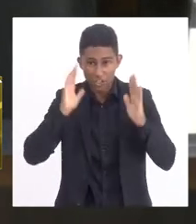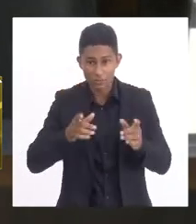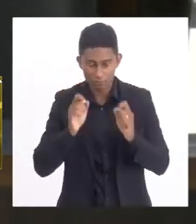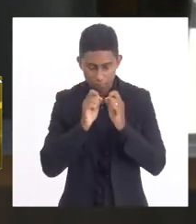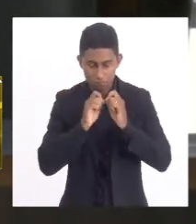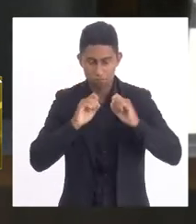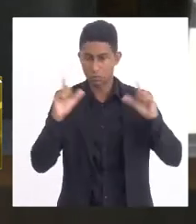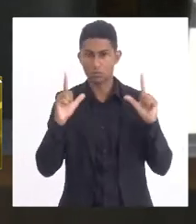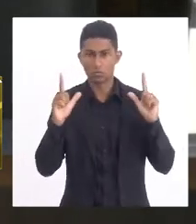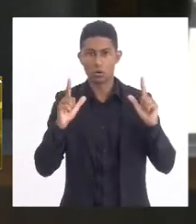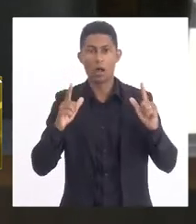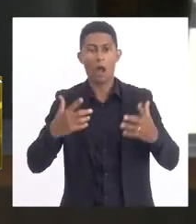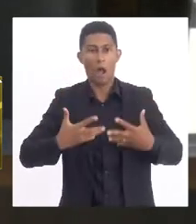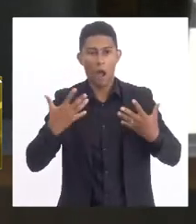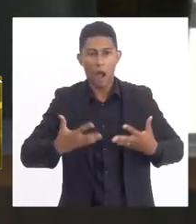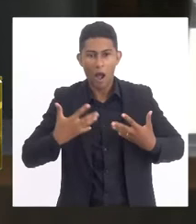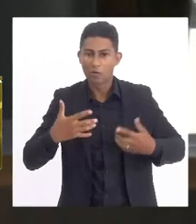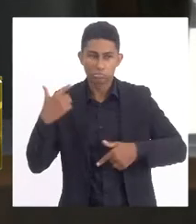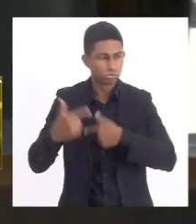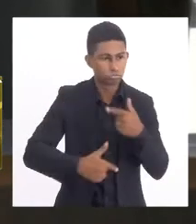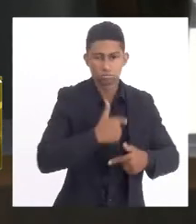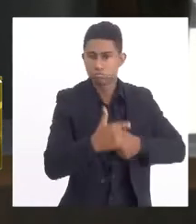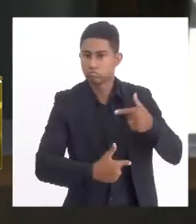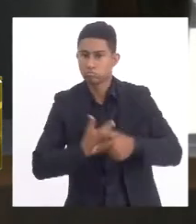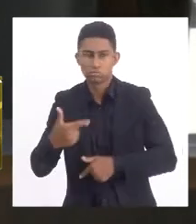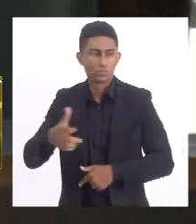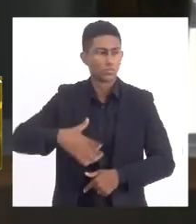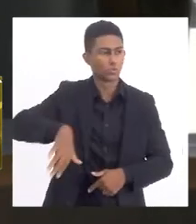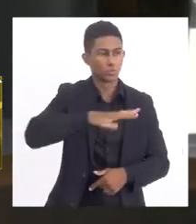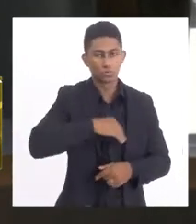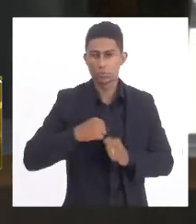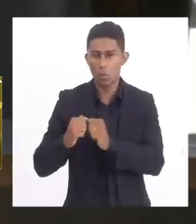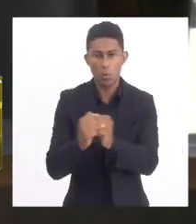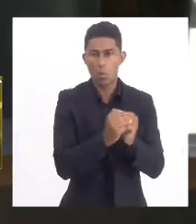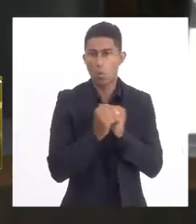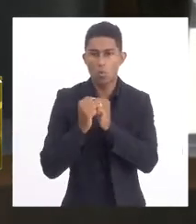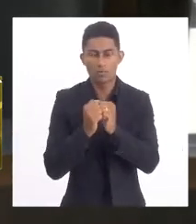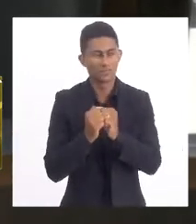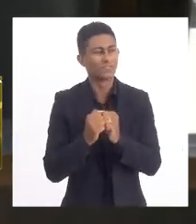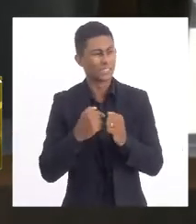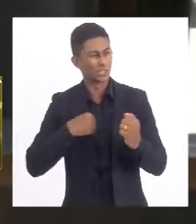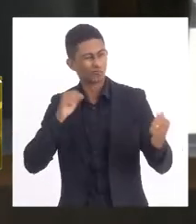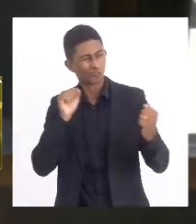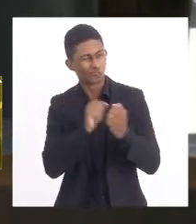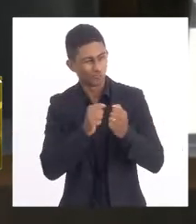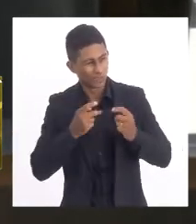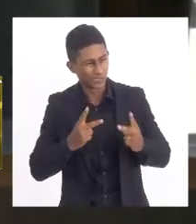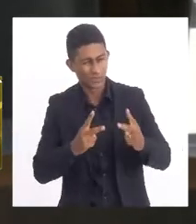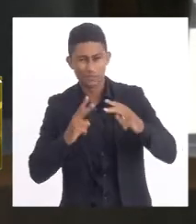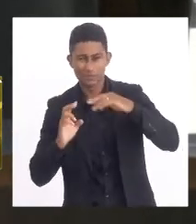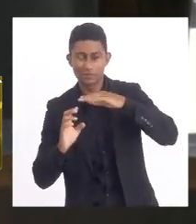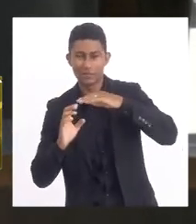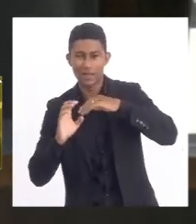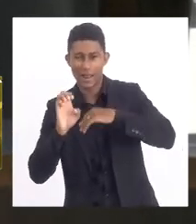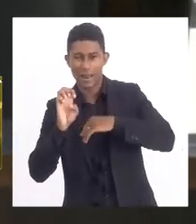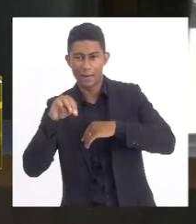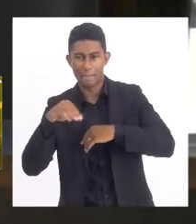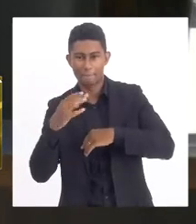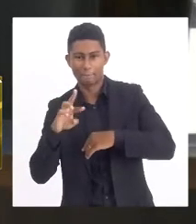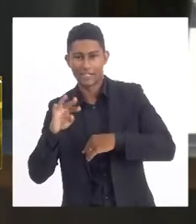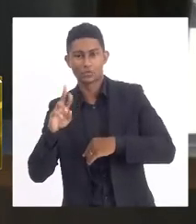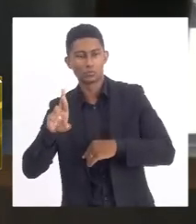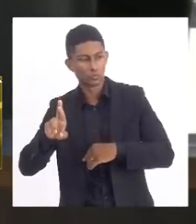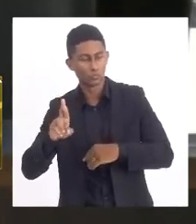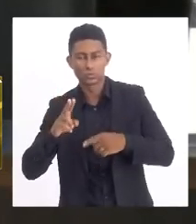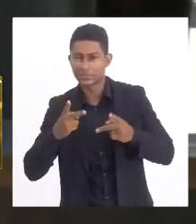motorzinho ligado e vamos trabalhar e todo mundo já tá na ativa para que naquele momento me diz conta sempre comigo quando você se lembra tou ainda tou só tenho que agradecer o apoio